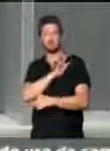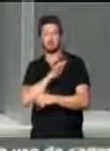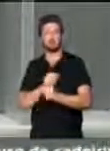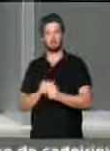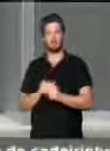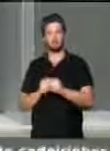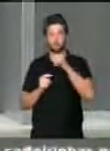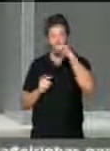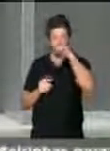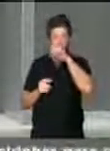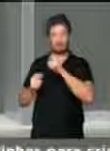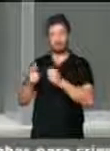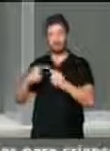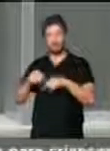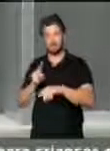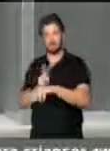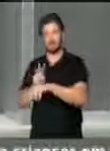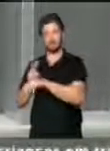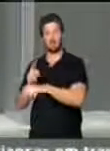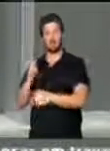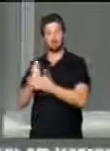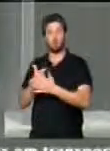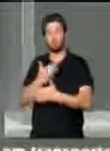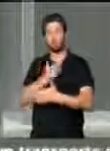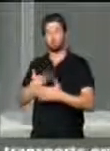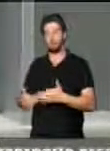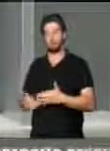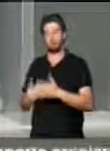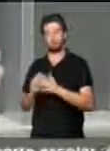custeio, crédito para compra pública?